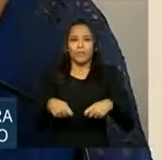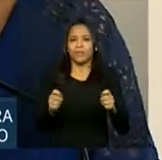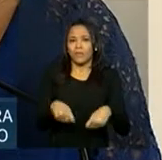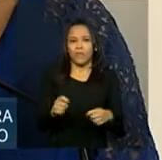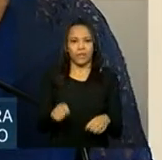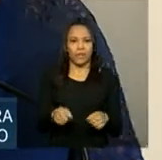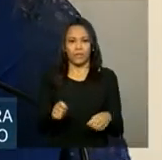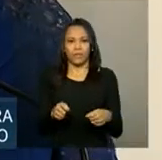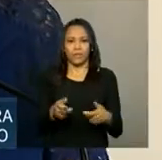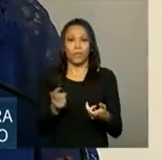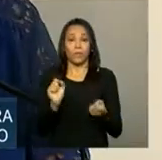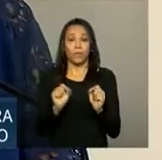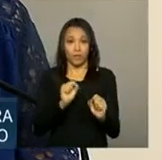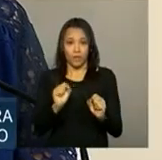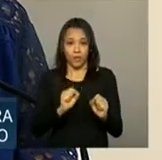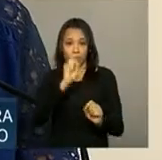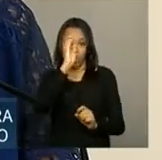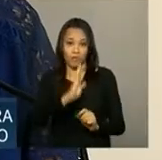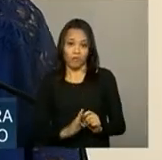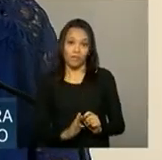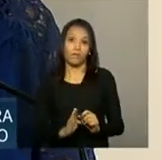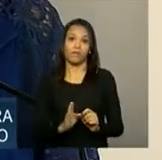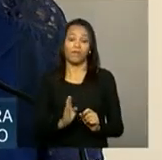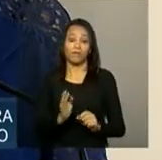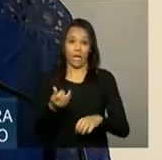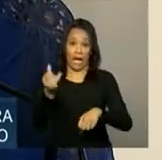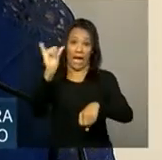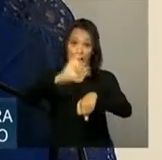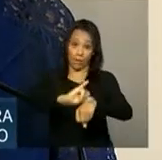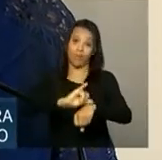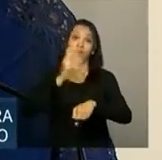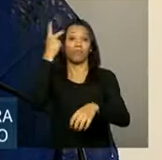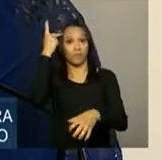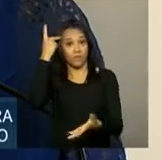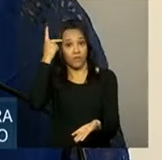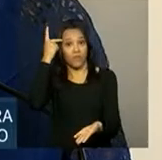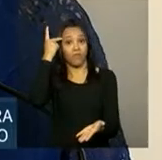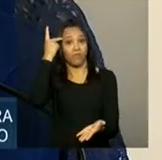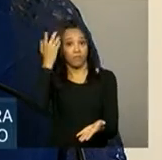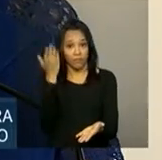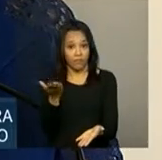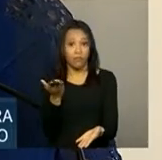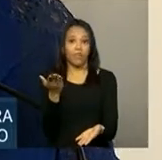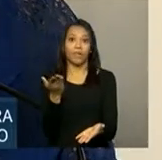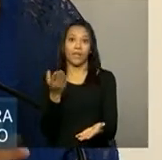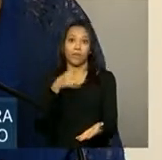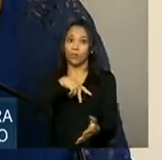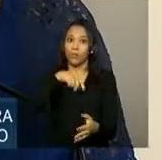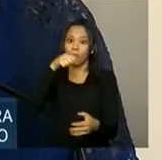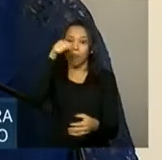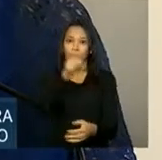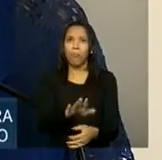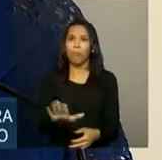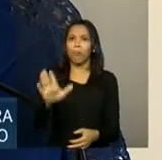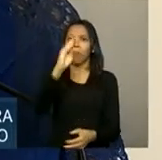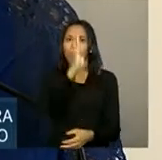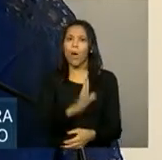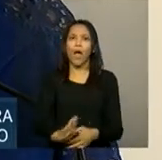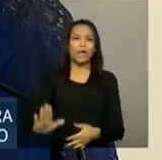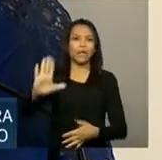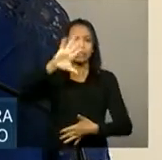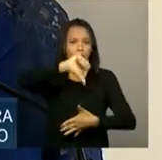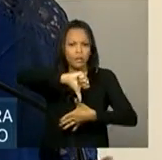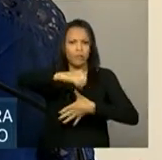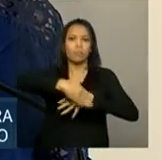situação ameaçando a capital do Estado do maior estado do país EA maior cidade da América